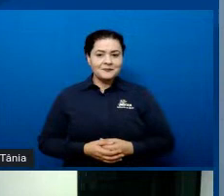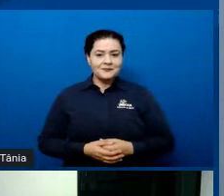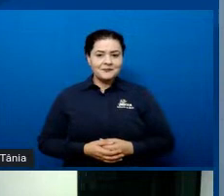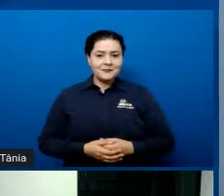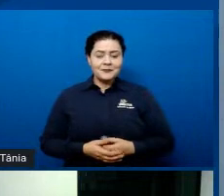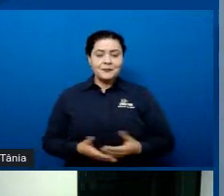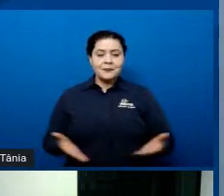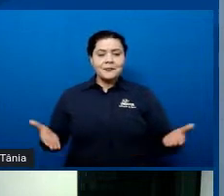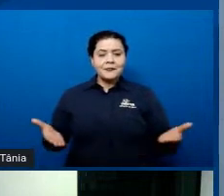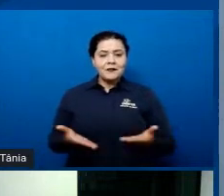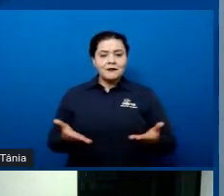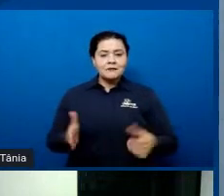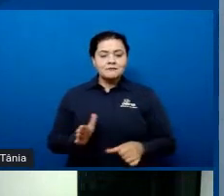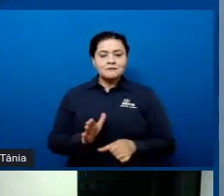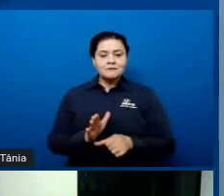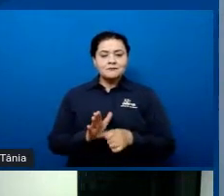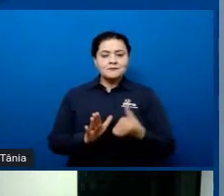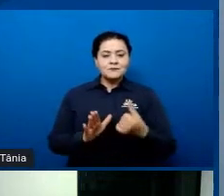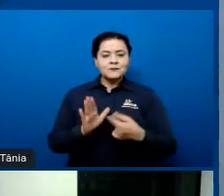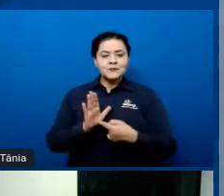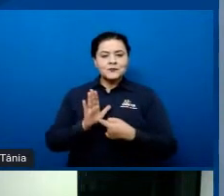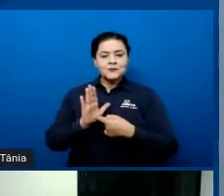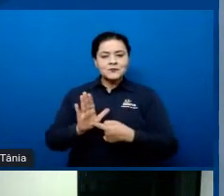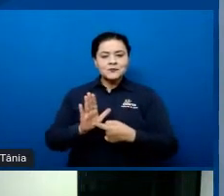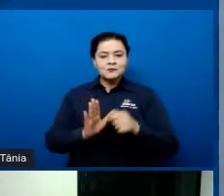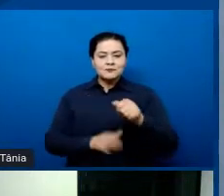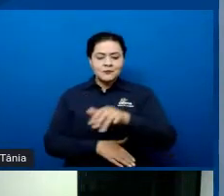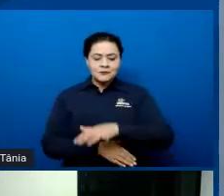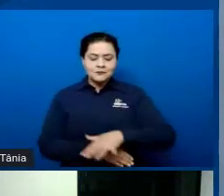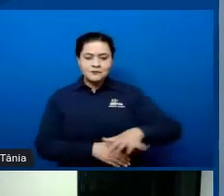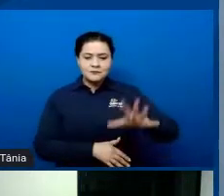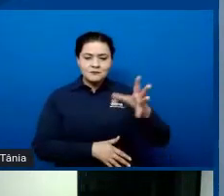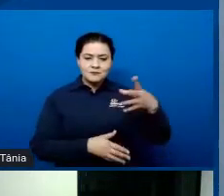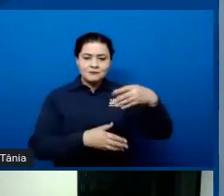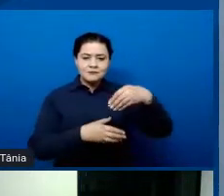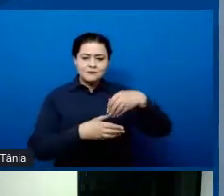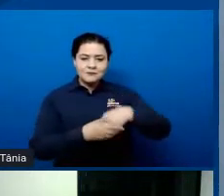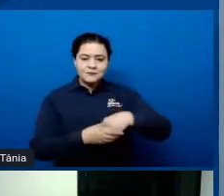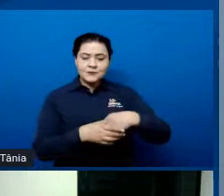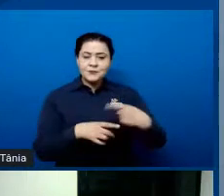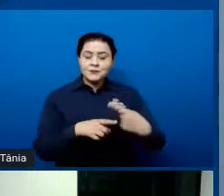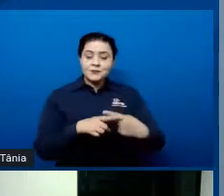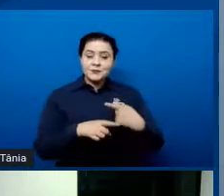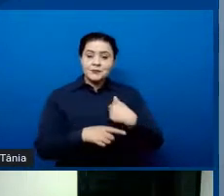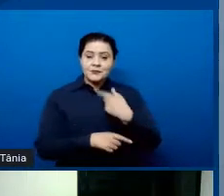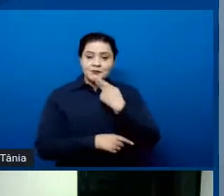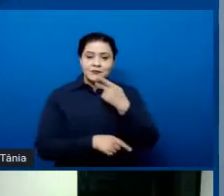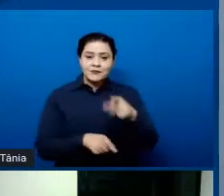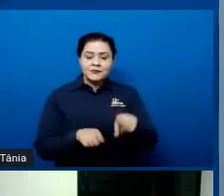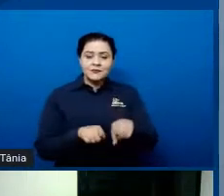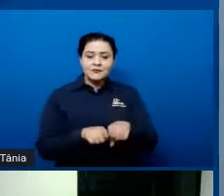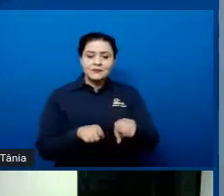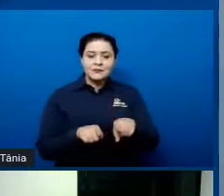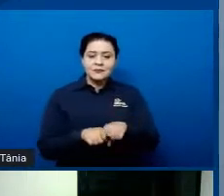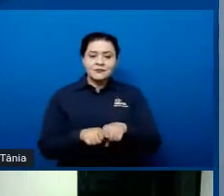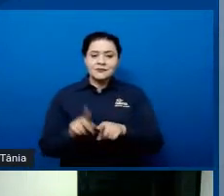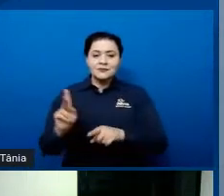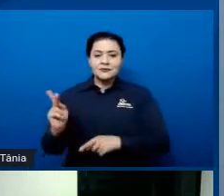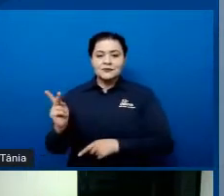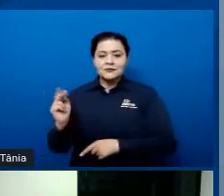Esse aqui é a primeira cena que eu mostro quando eu falo de ambiente imersivo e quando eu falei de handsets